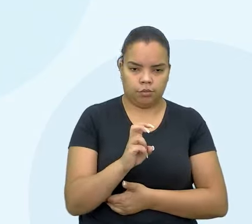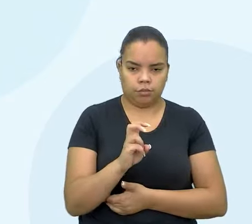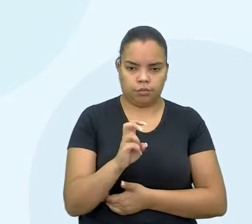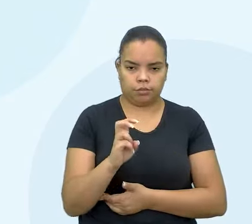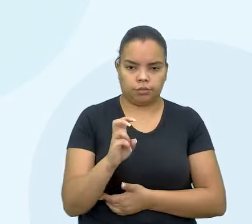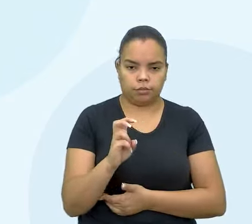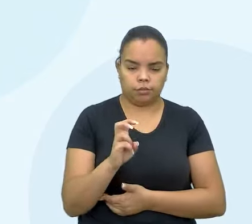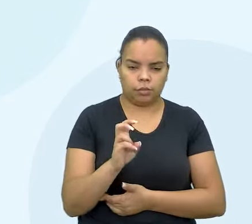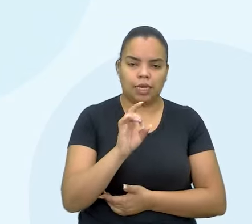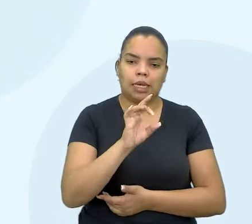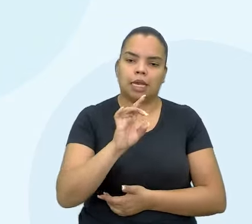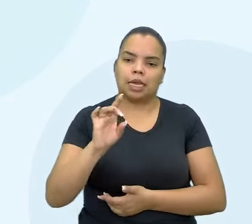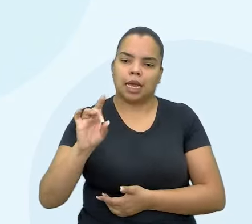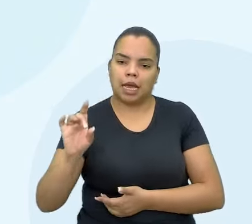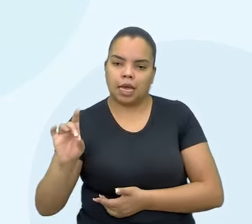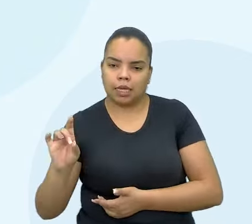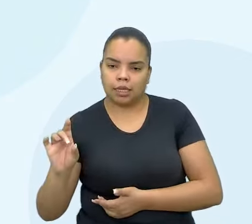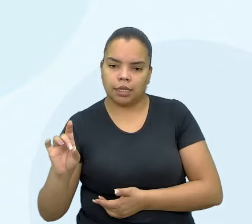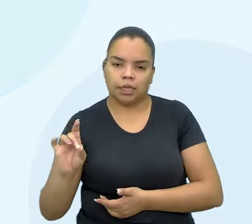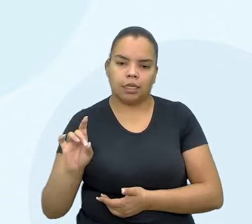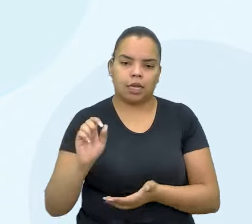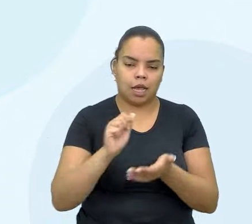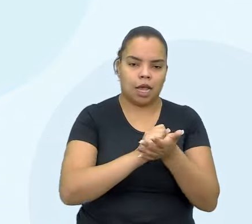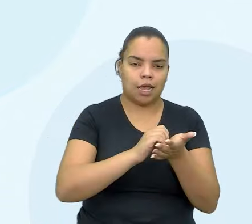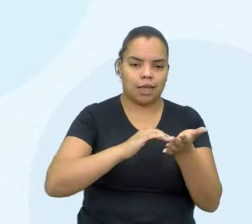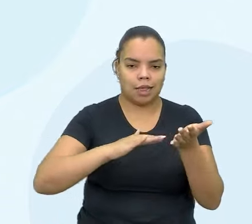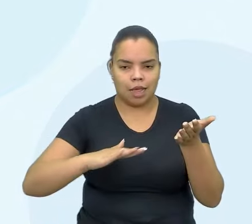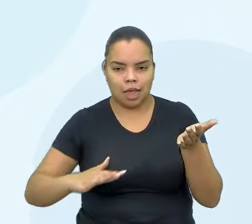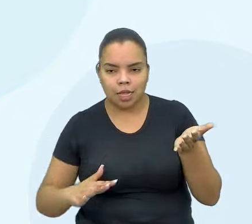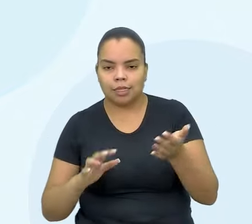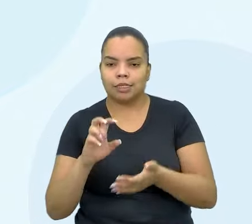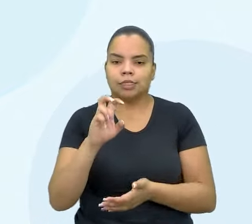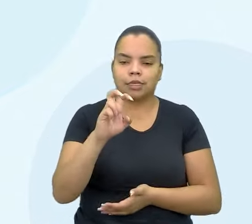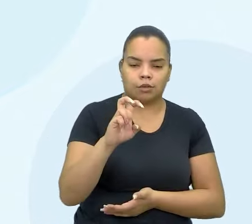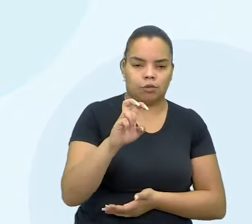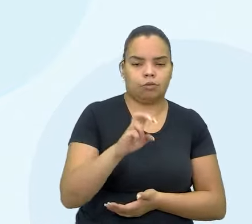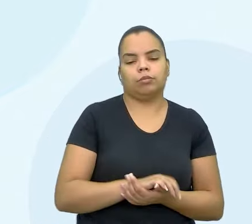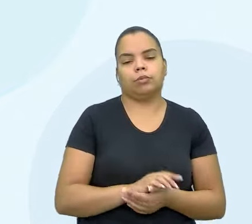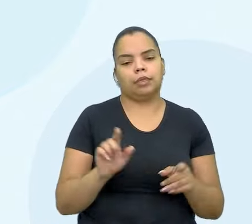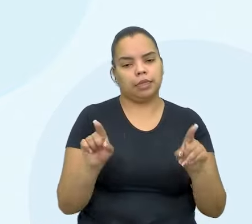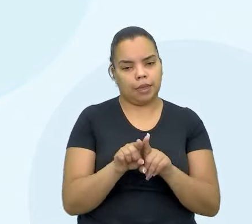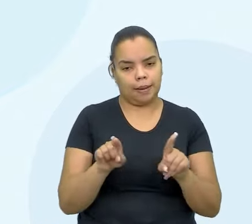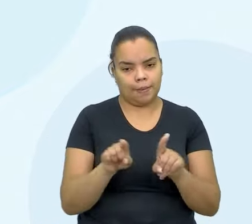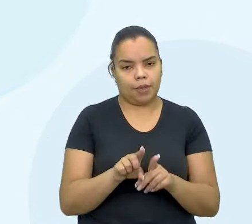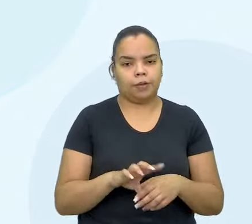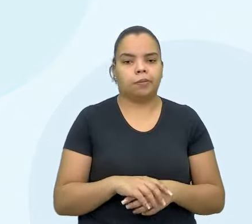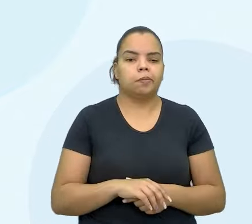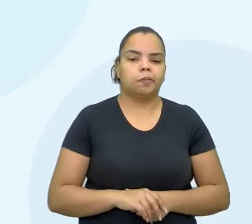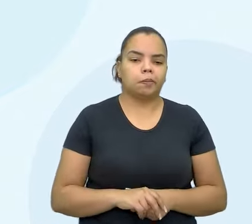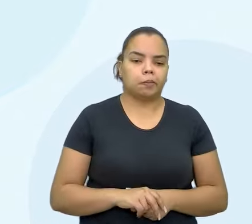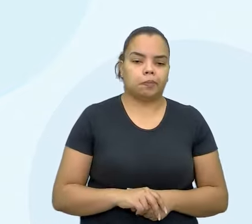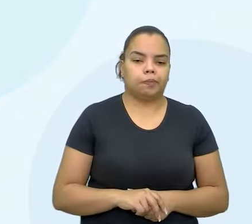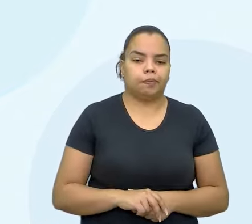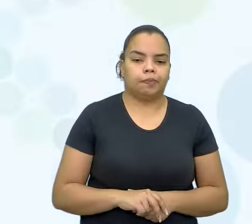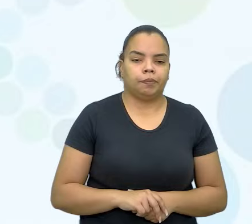componente, por sua vez, é dividido aí em 5 atividades. Muito bem, agora nós vamos falar aí,